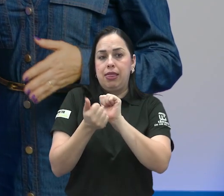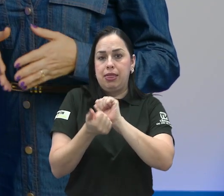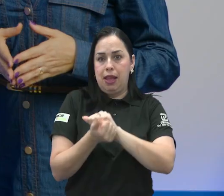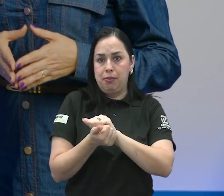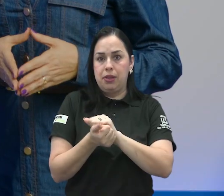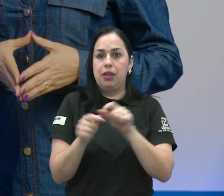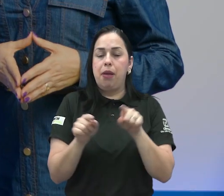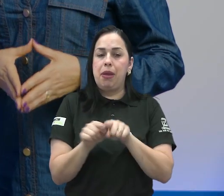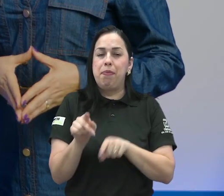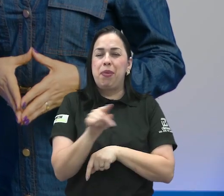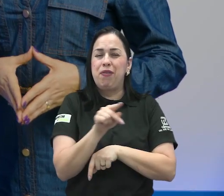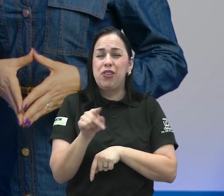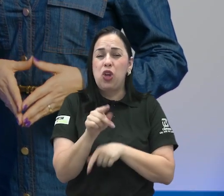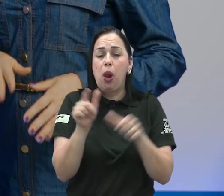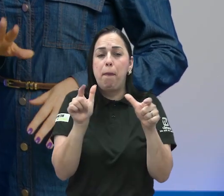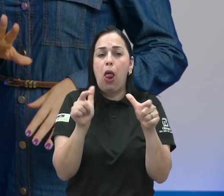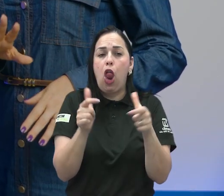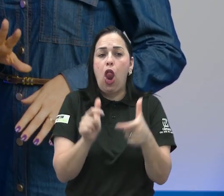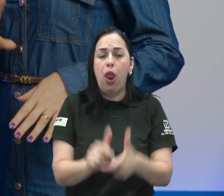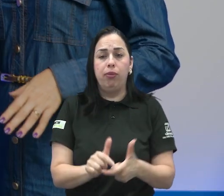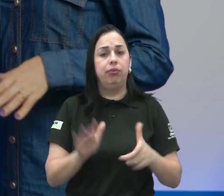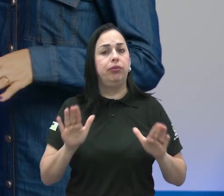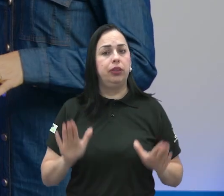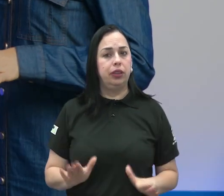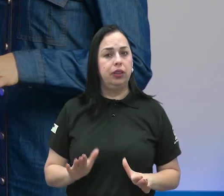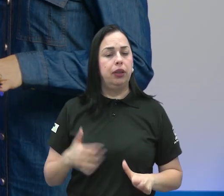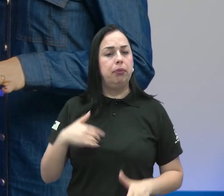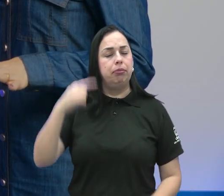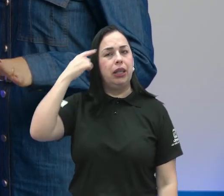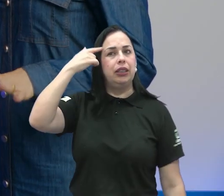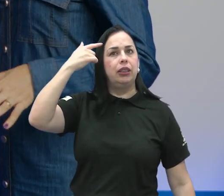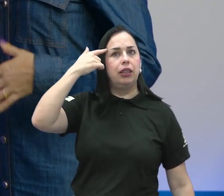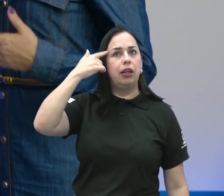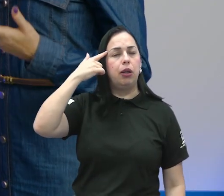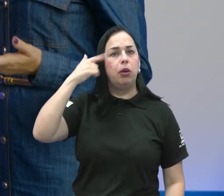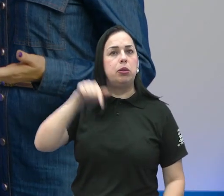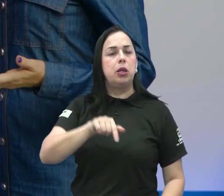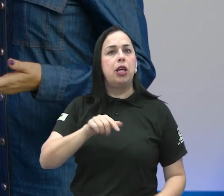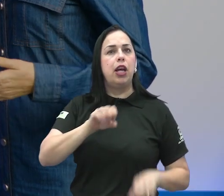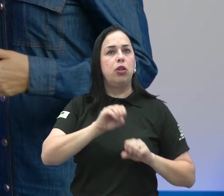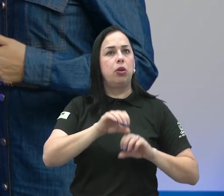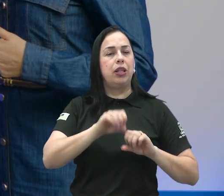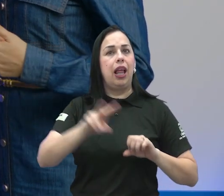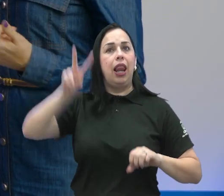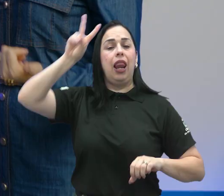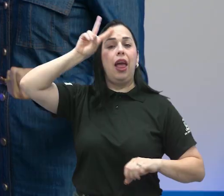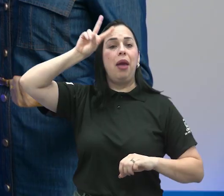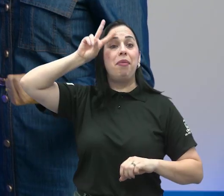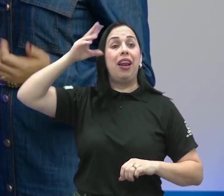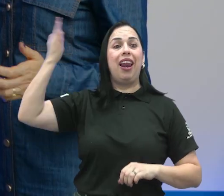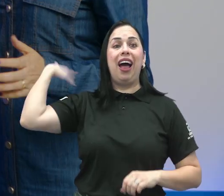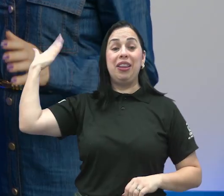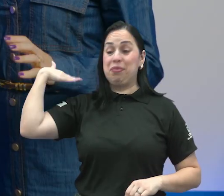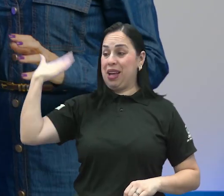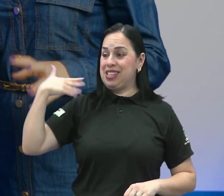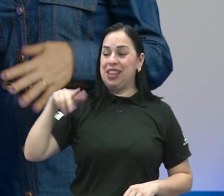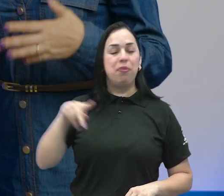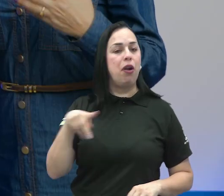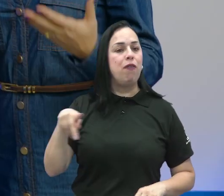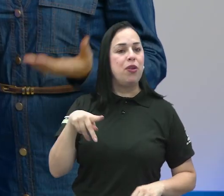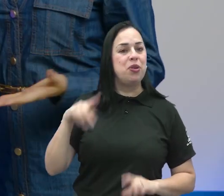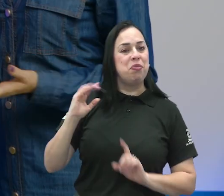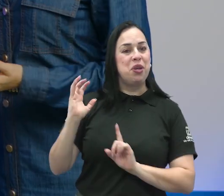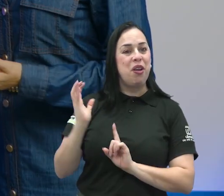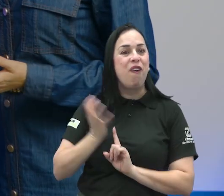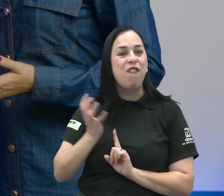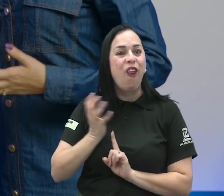de novos professores. Paulo, quando a gente pensa em educação, muitas vezes a gente lembra, né, daquele professor, da professora lá da infância que